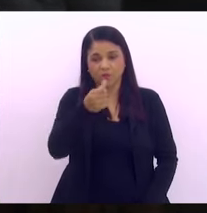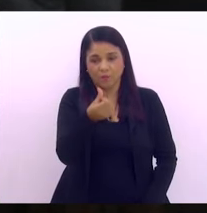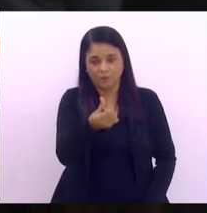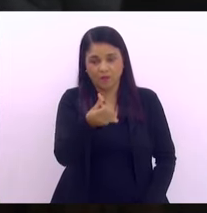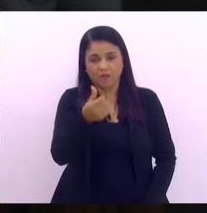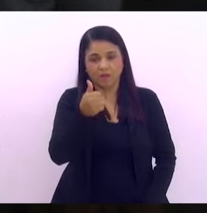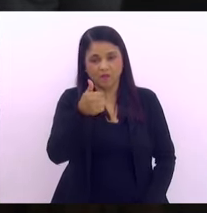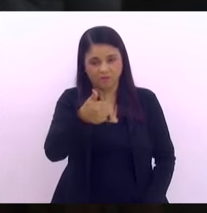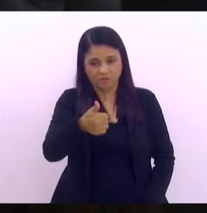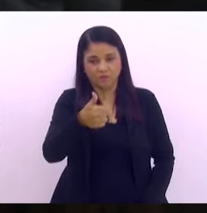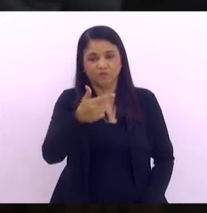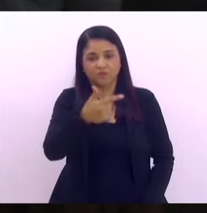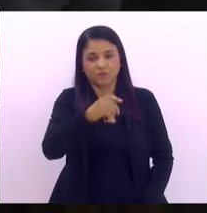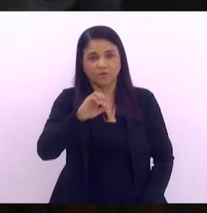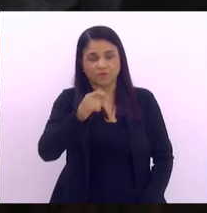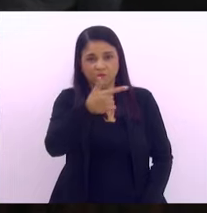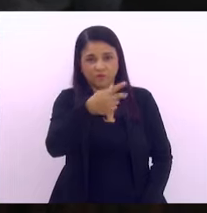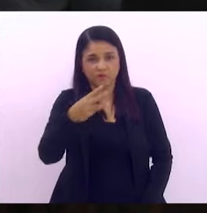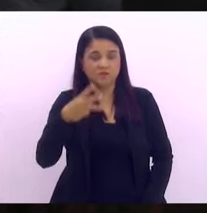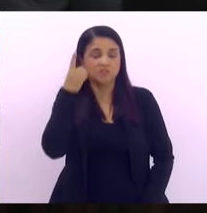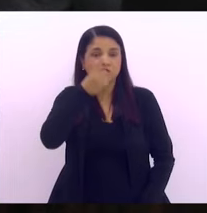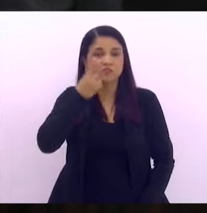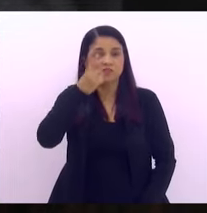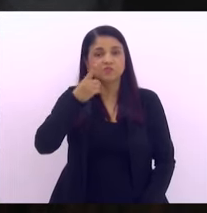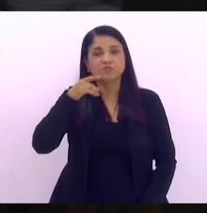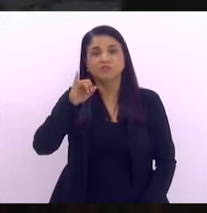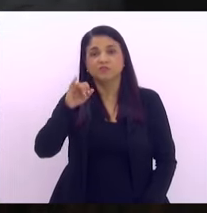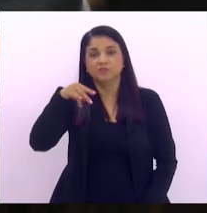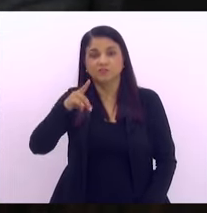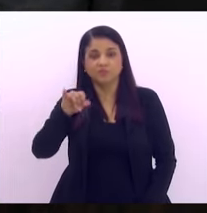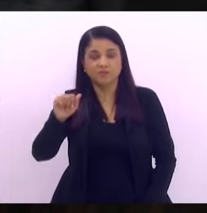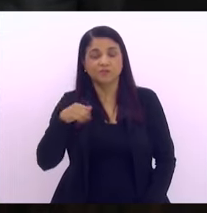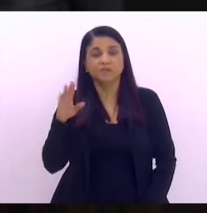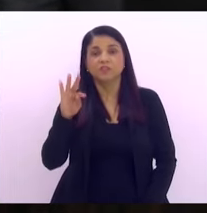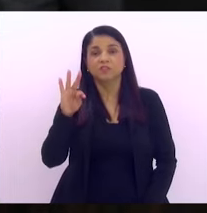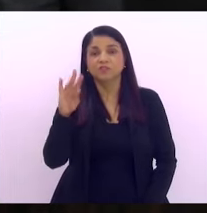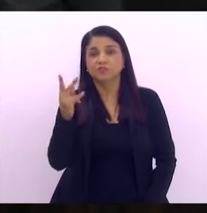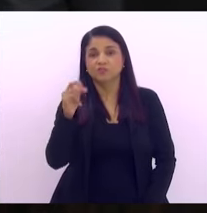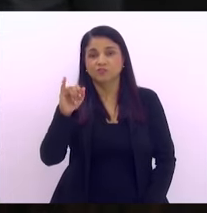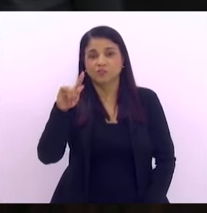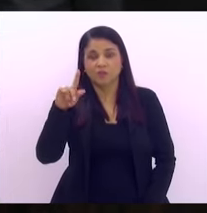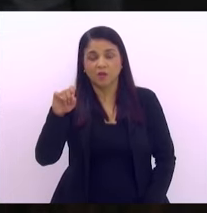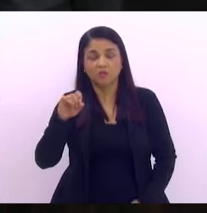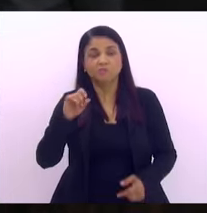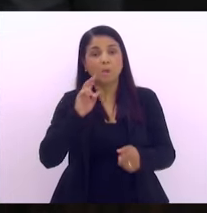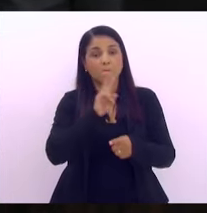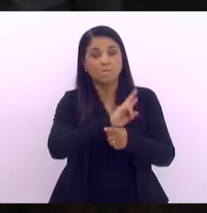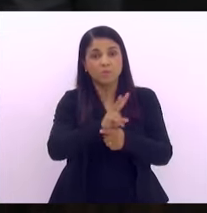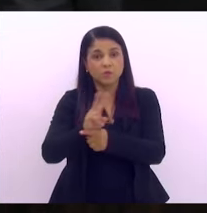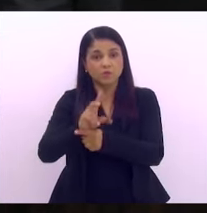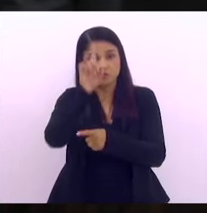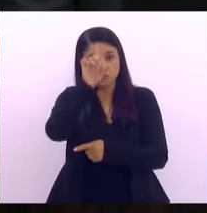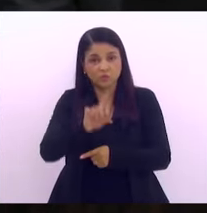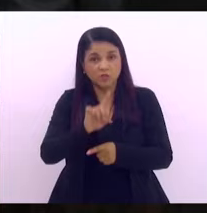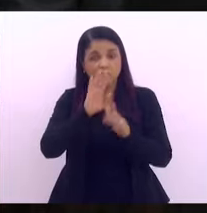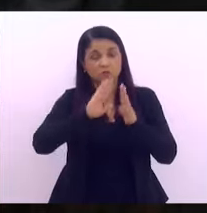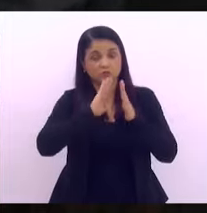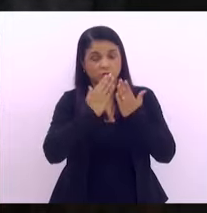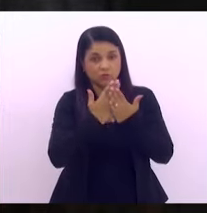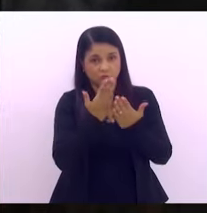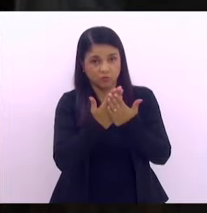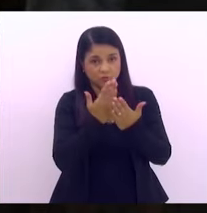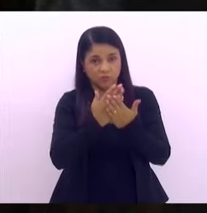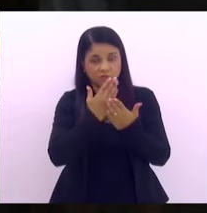186/2023, de autoria dos deputados Tiago Rangel e Indy Armelau, que dispõe sobre a proteção integral aos direitos do estudante